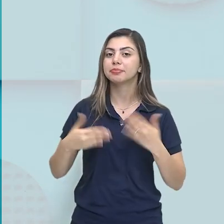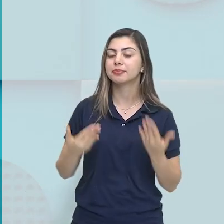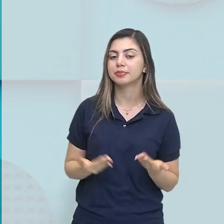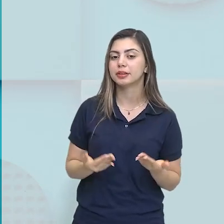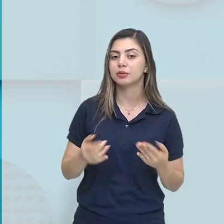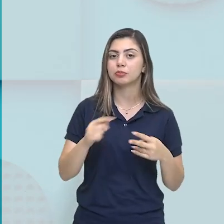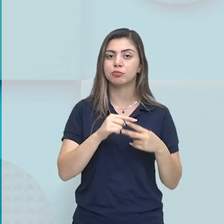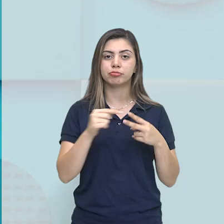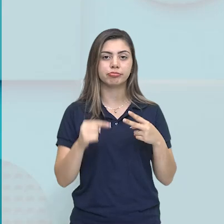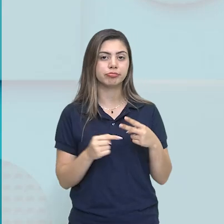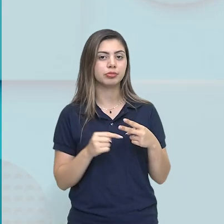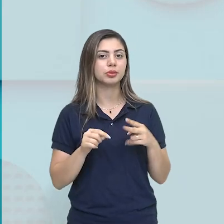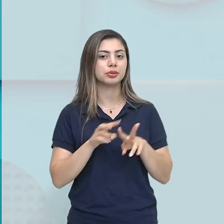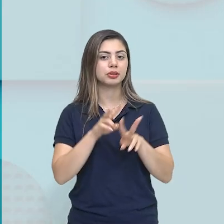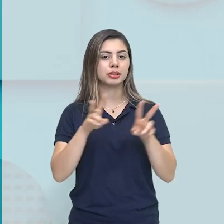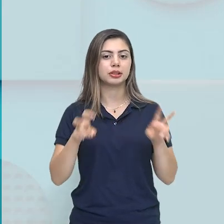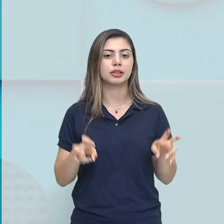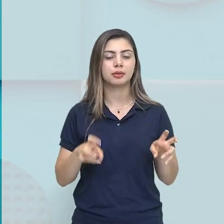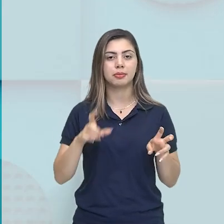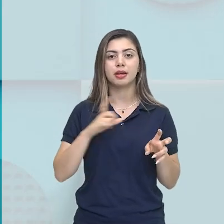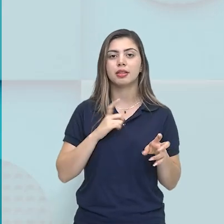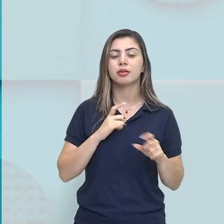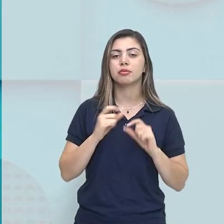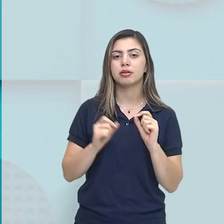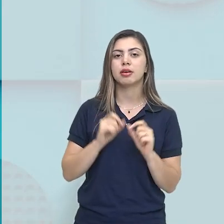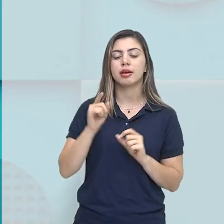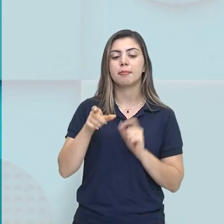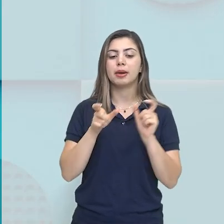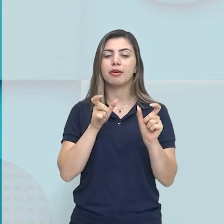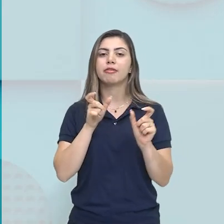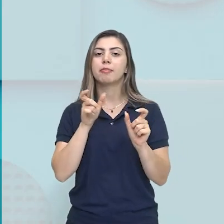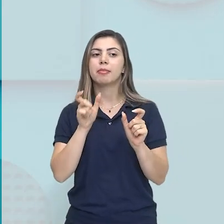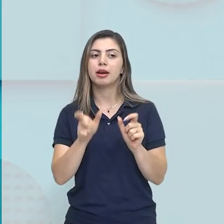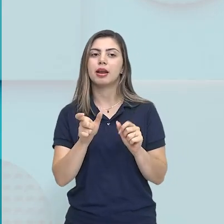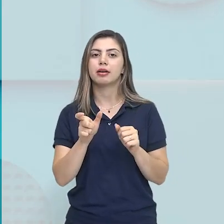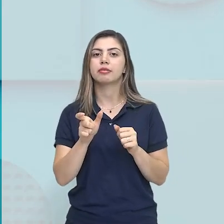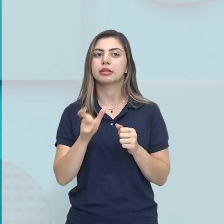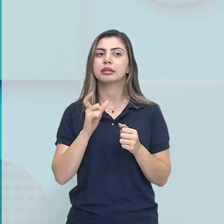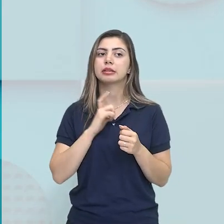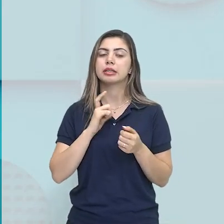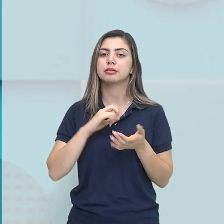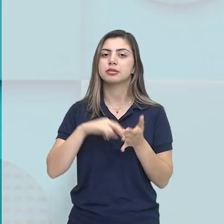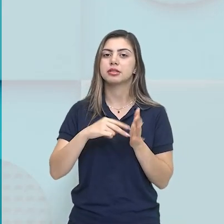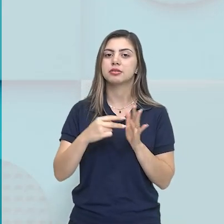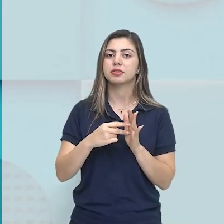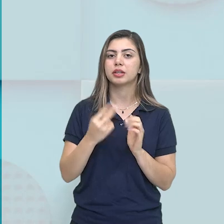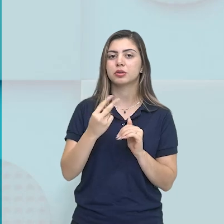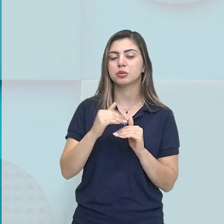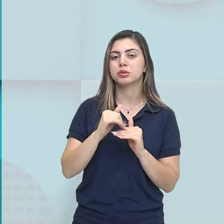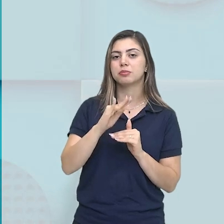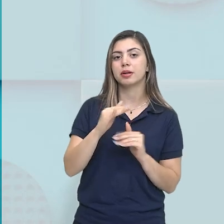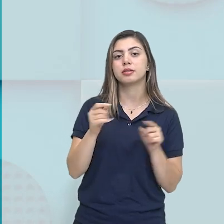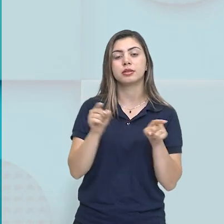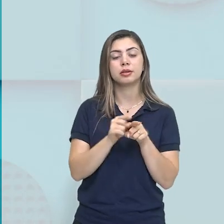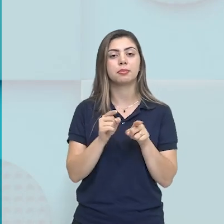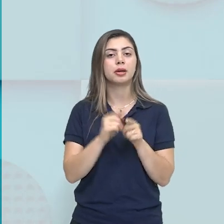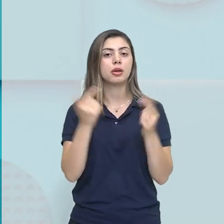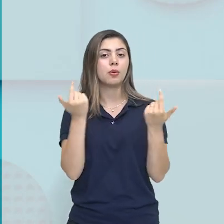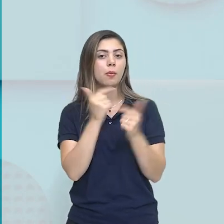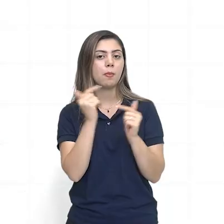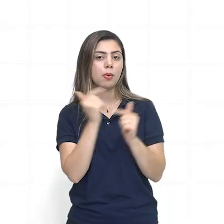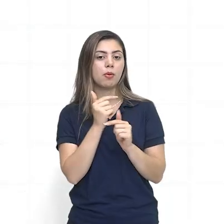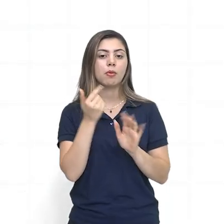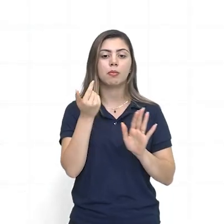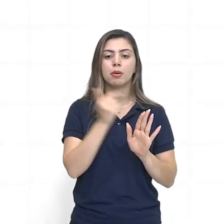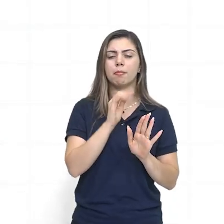falando desses dois assuntos, né? Da questão do duplo sentido e da ironia e do humor, nós vamos conhecer agora o que são